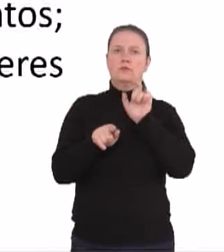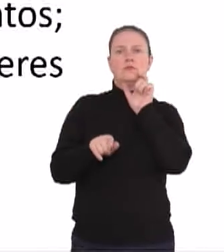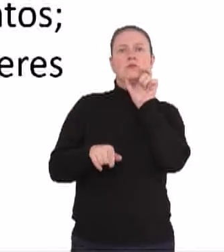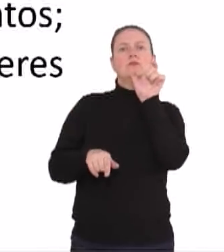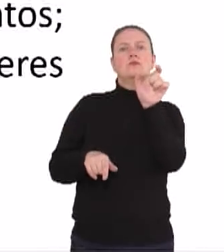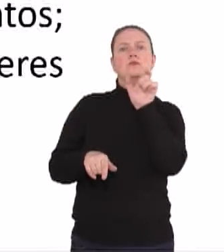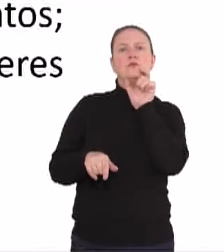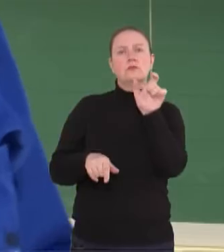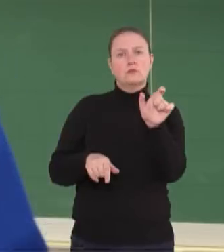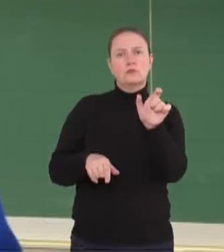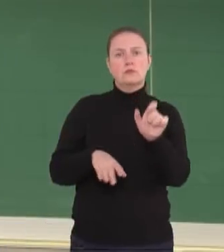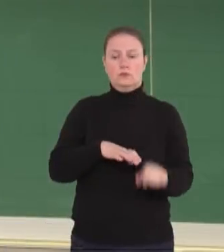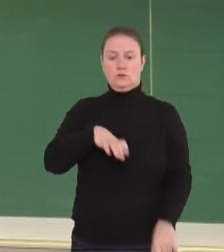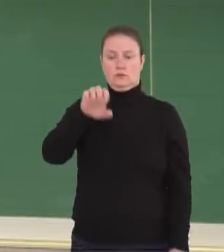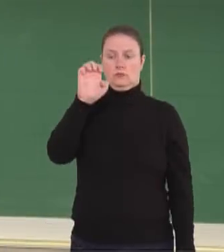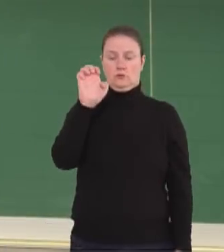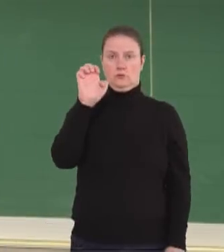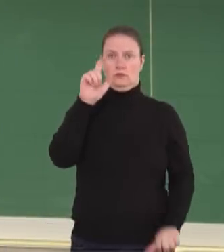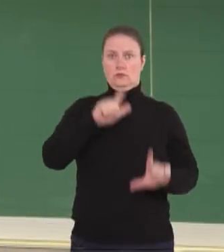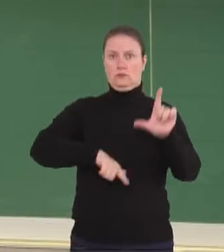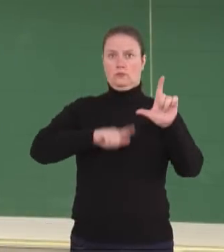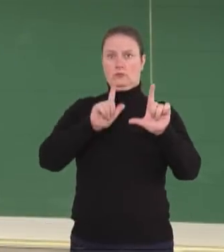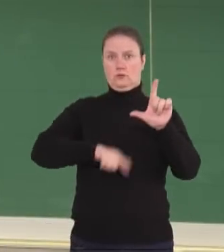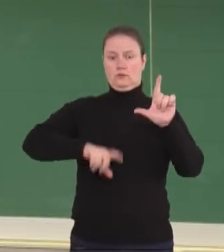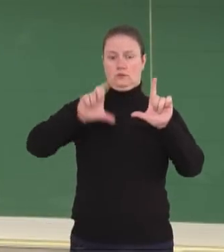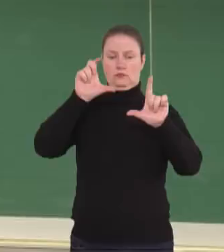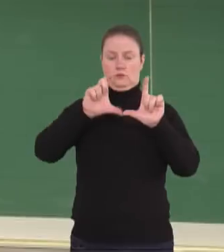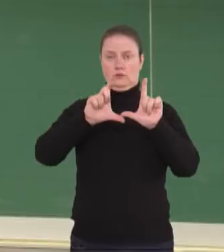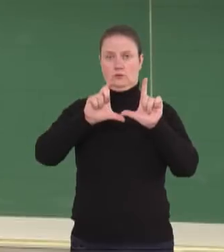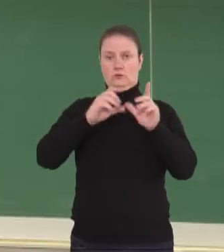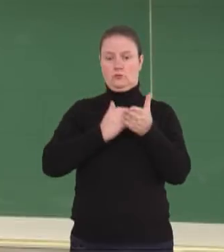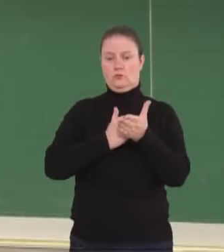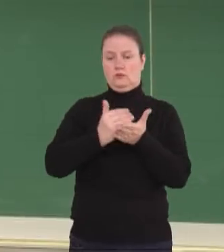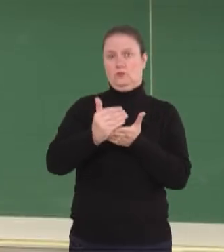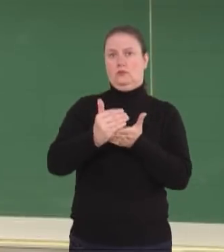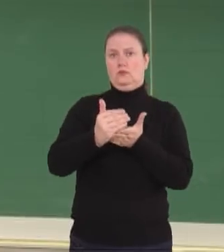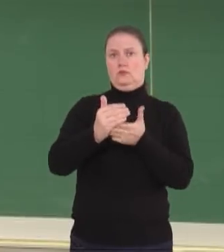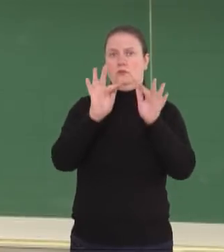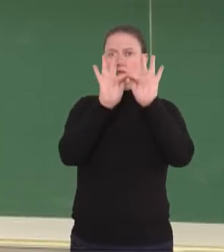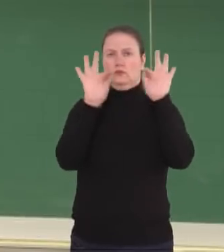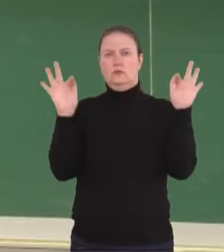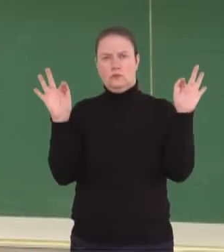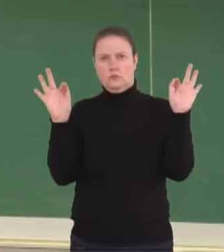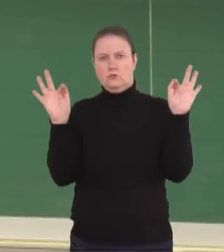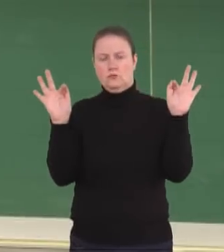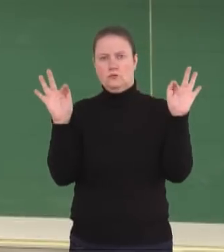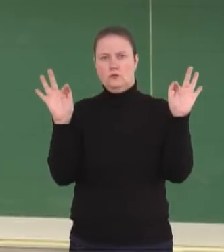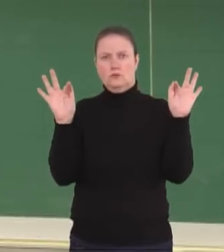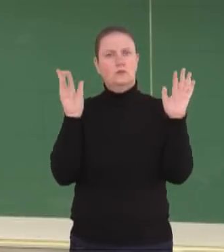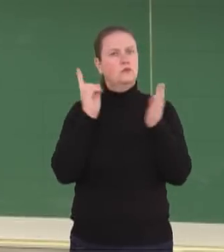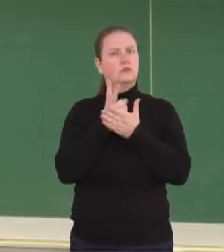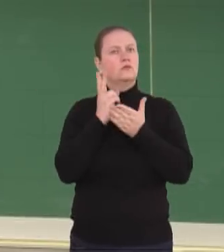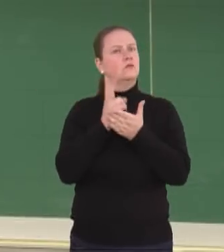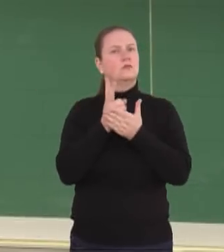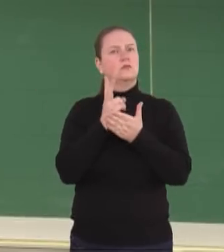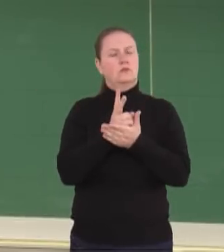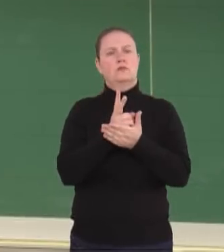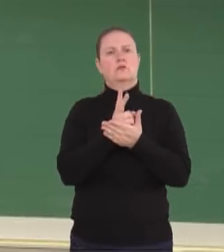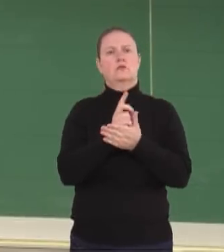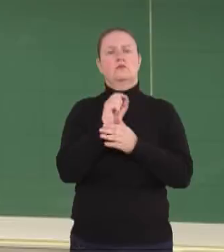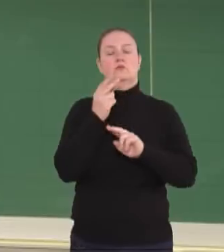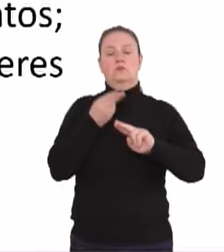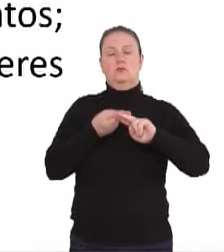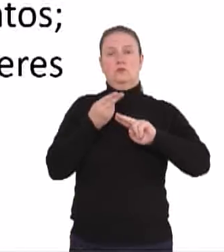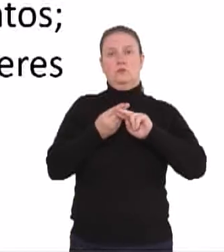E escrito maiúsculo. Então, sempre no início de frase e após o ponto final, é recomendado o uso da